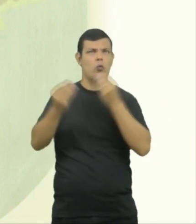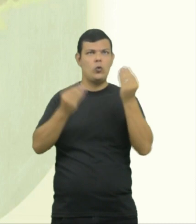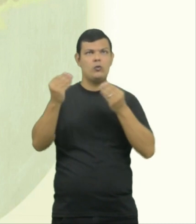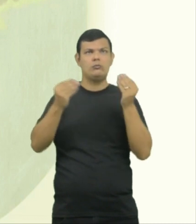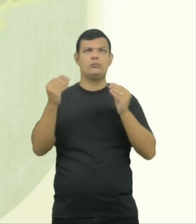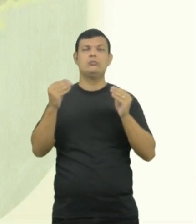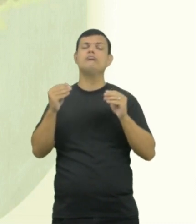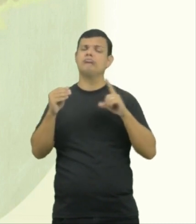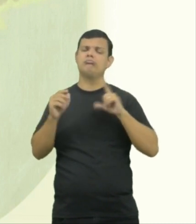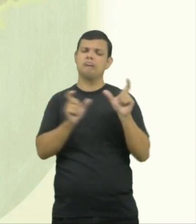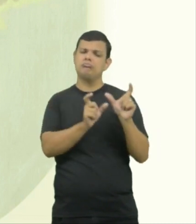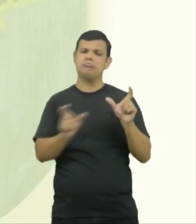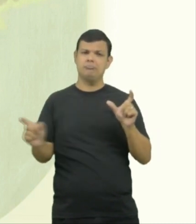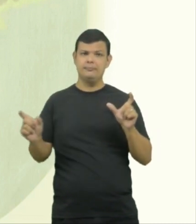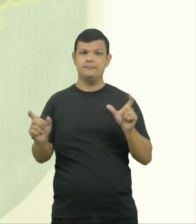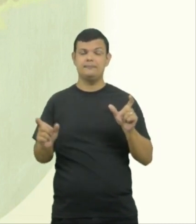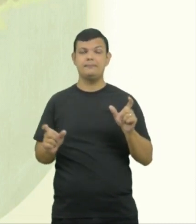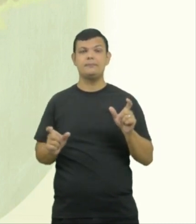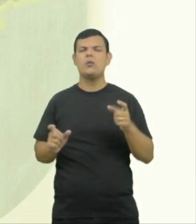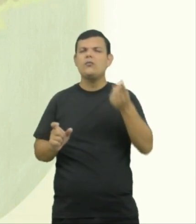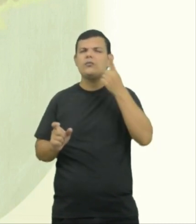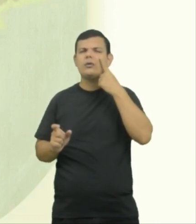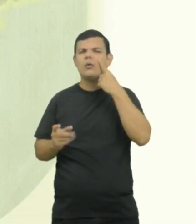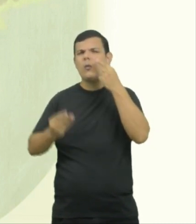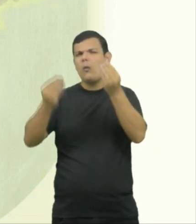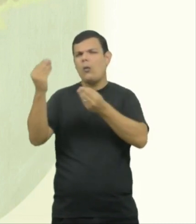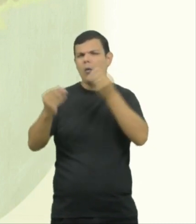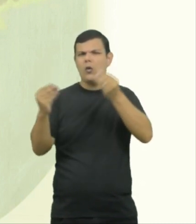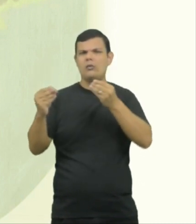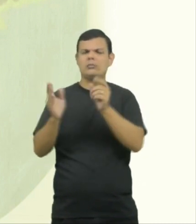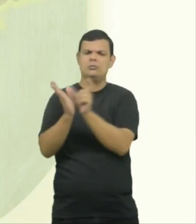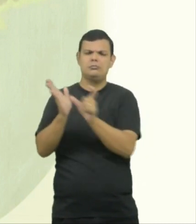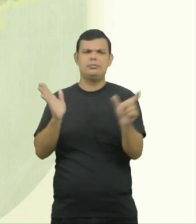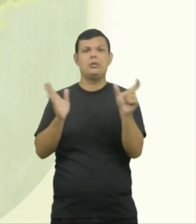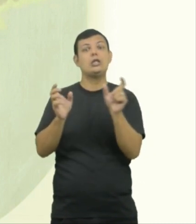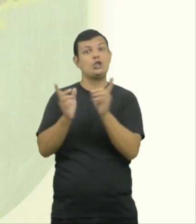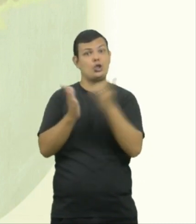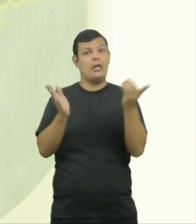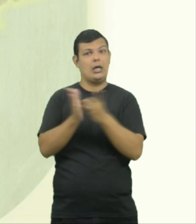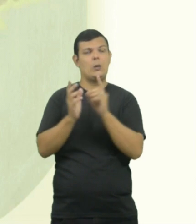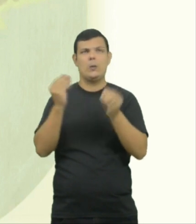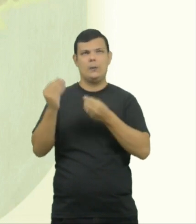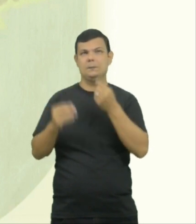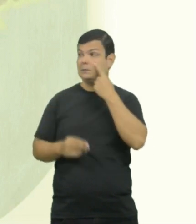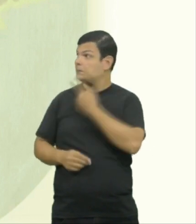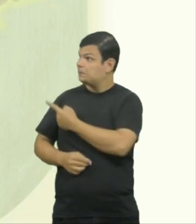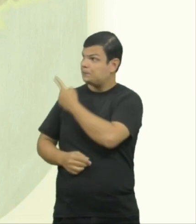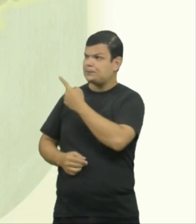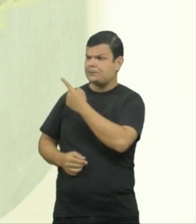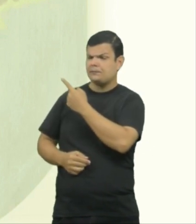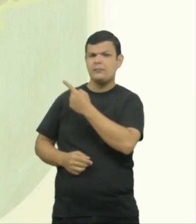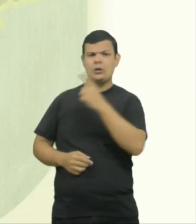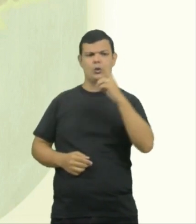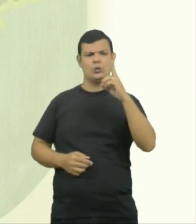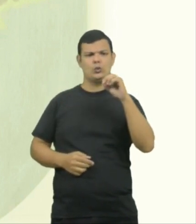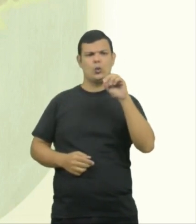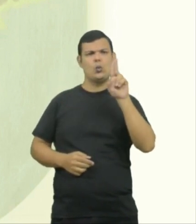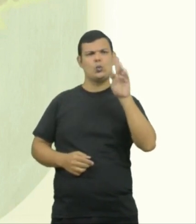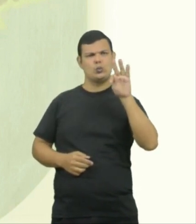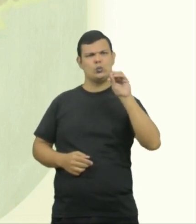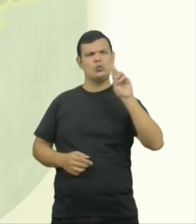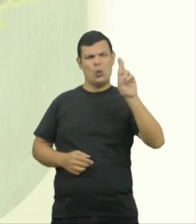Então, Agatha, o dicionário é uma das ferramentas capaz de te auxiliar nesse desafio de conseguir